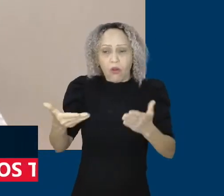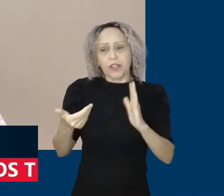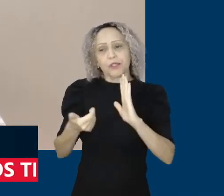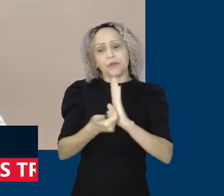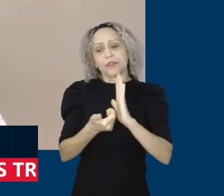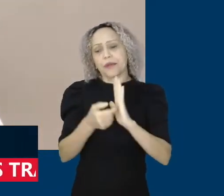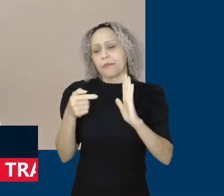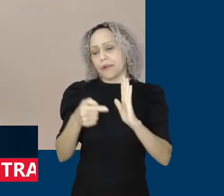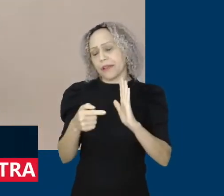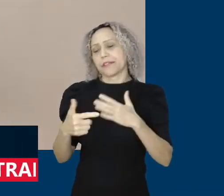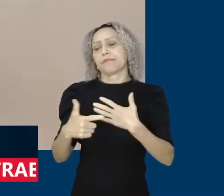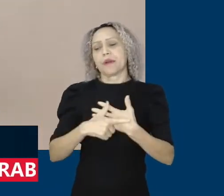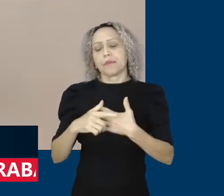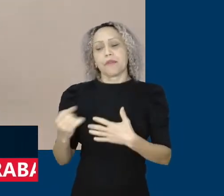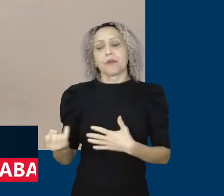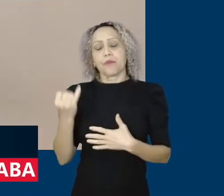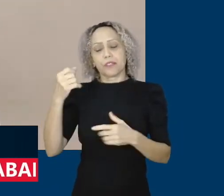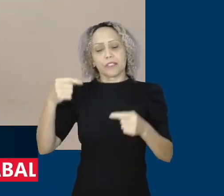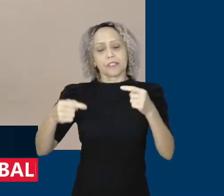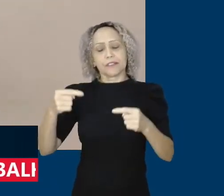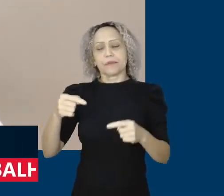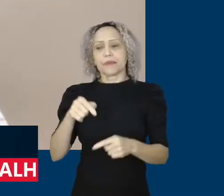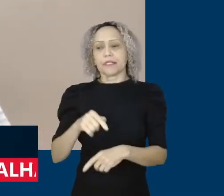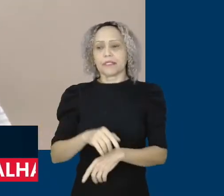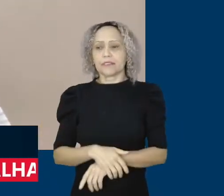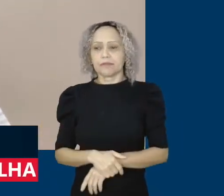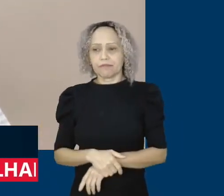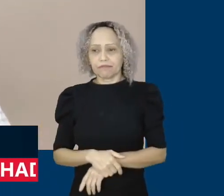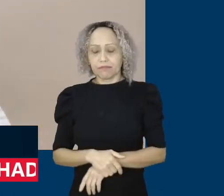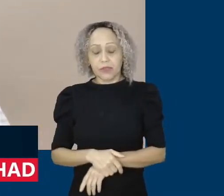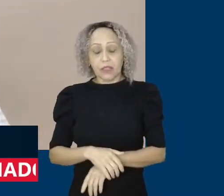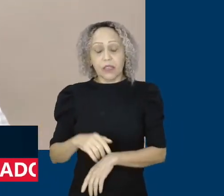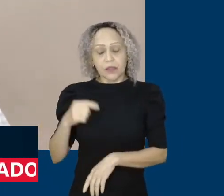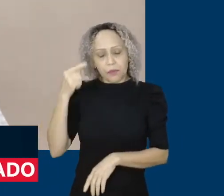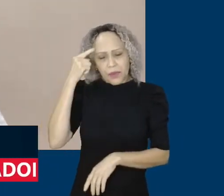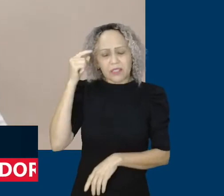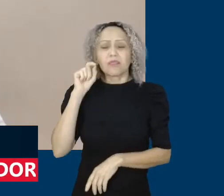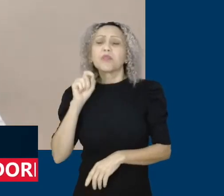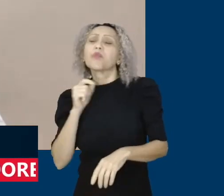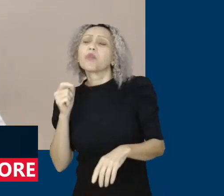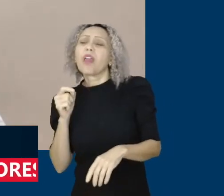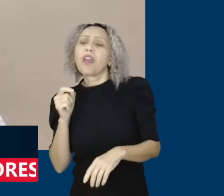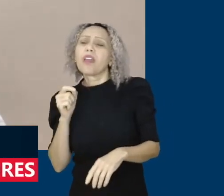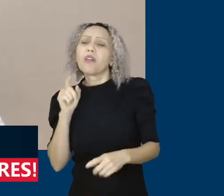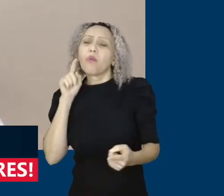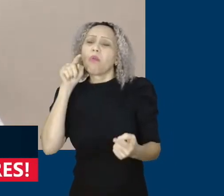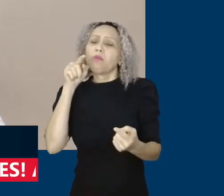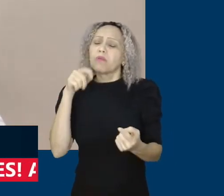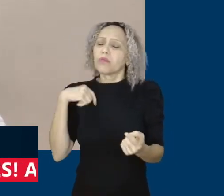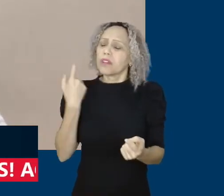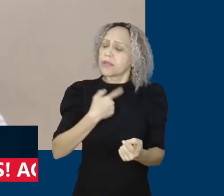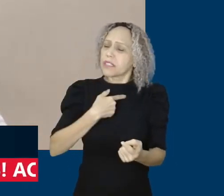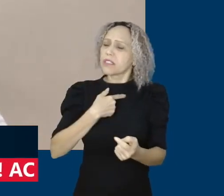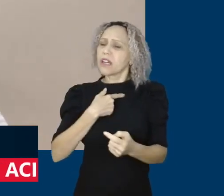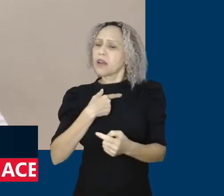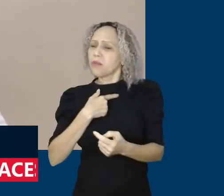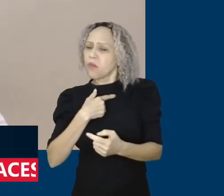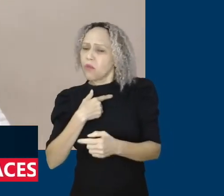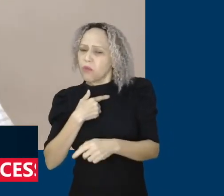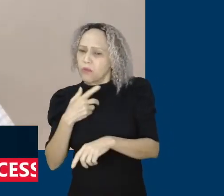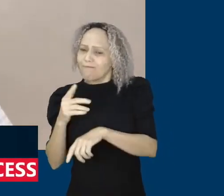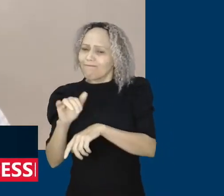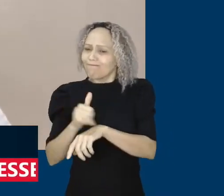Eu tento sempre achar que o caminho é a gente buscar unificar as iniciativas, né? Fazer esse debate